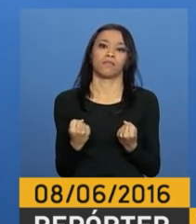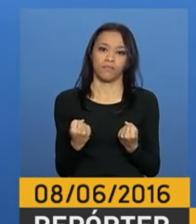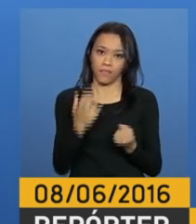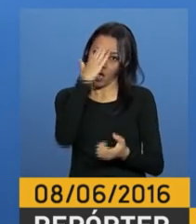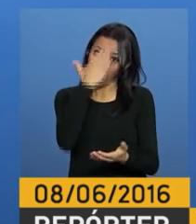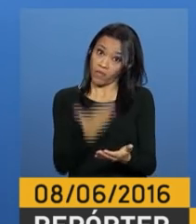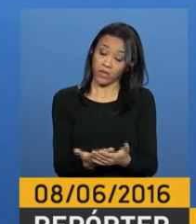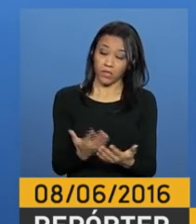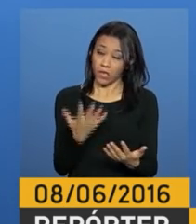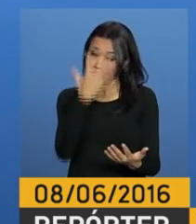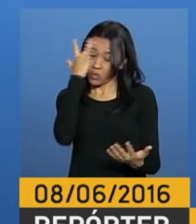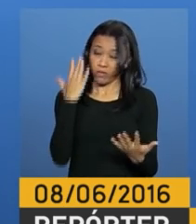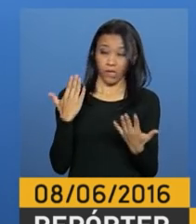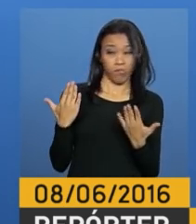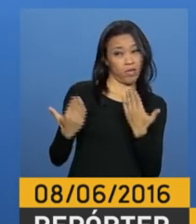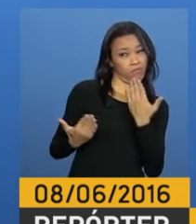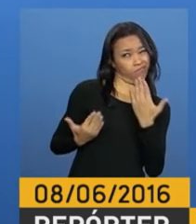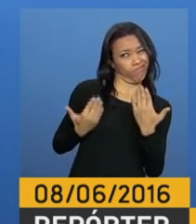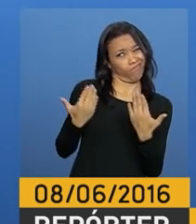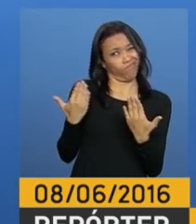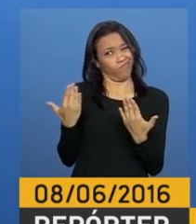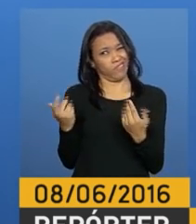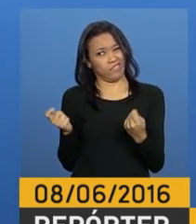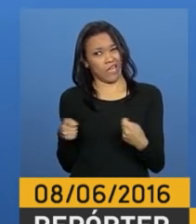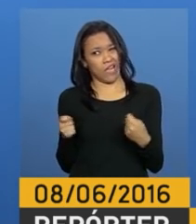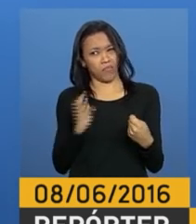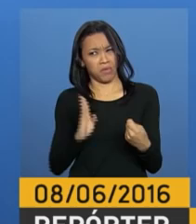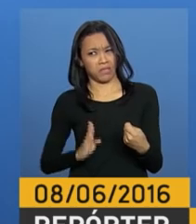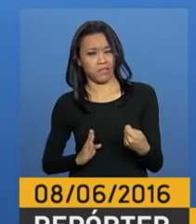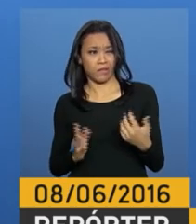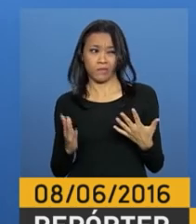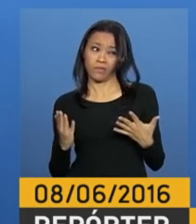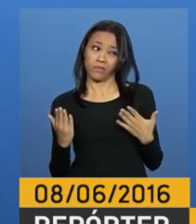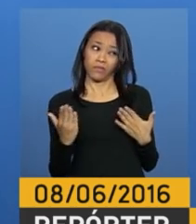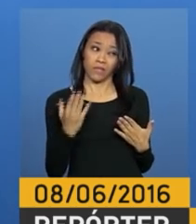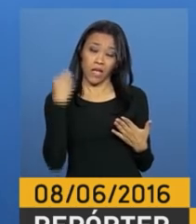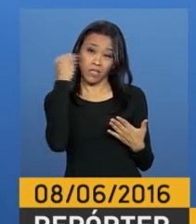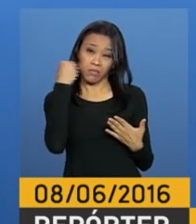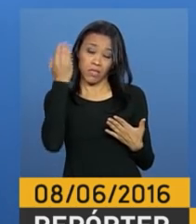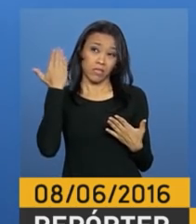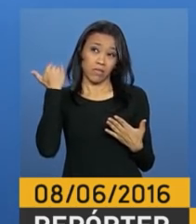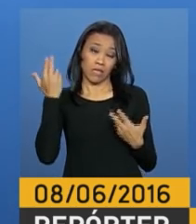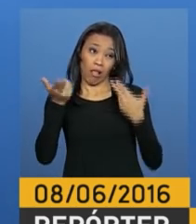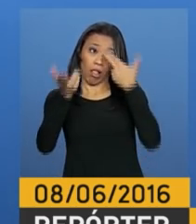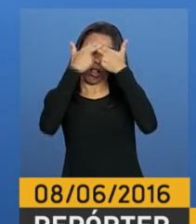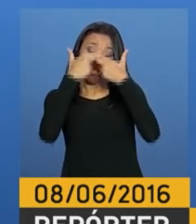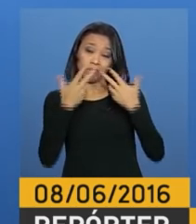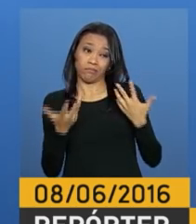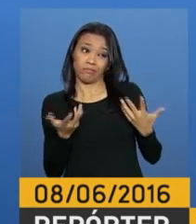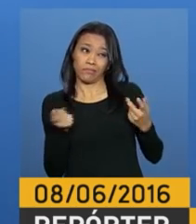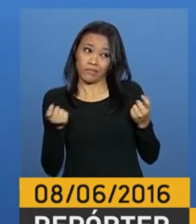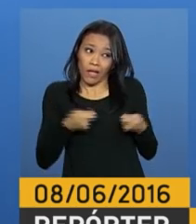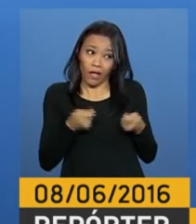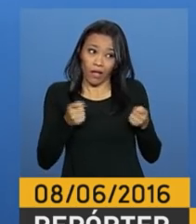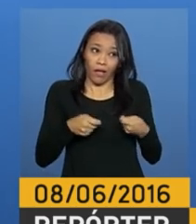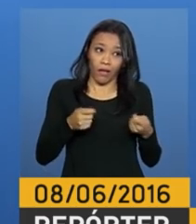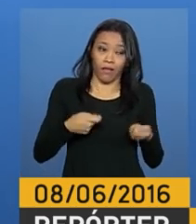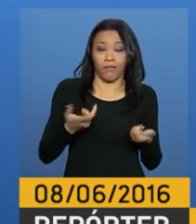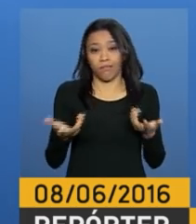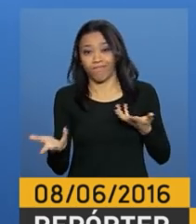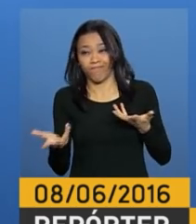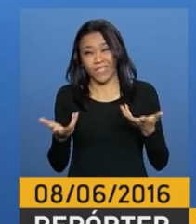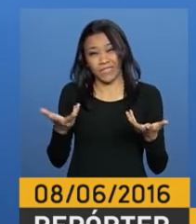de confiança a desconfiança o temor as experiências Malu sucedidas a convivência durante algum